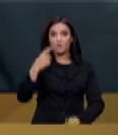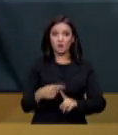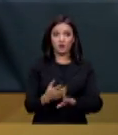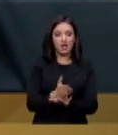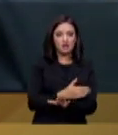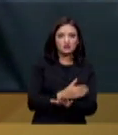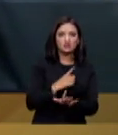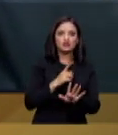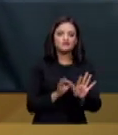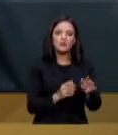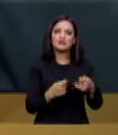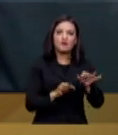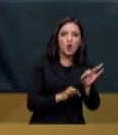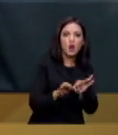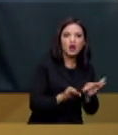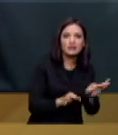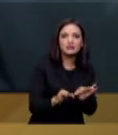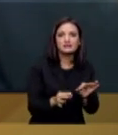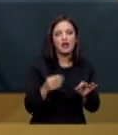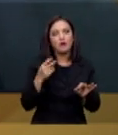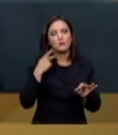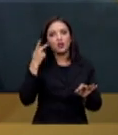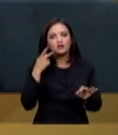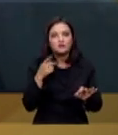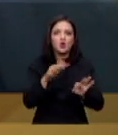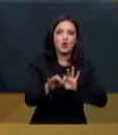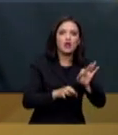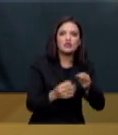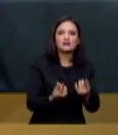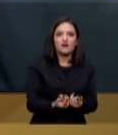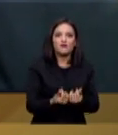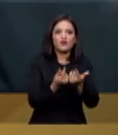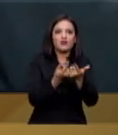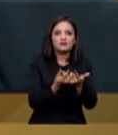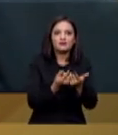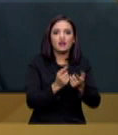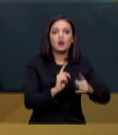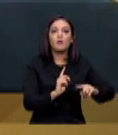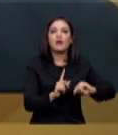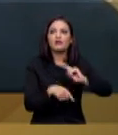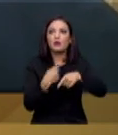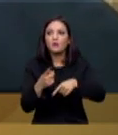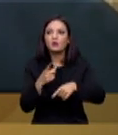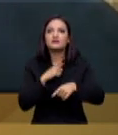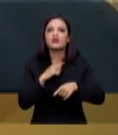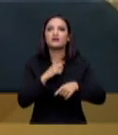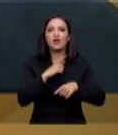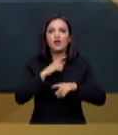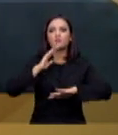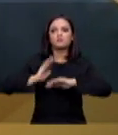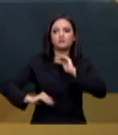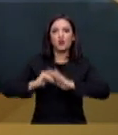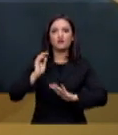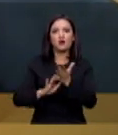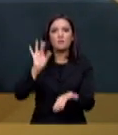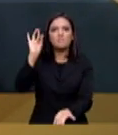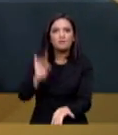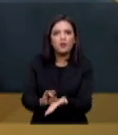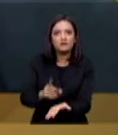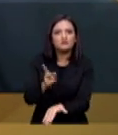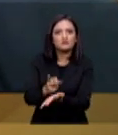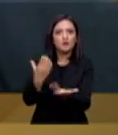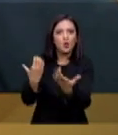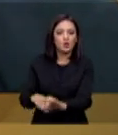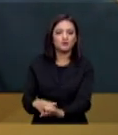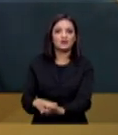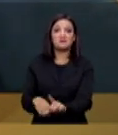financeira e politicamente para ter quadros permanentes para essa função que é permanente. Malgrado